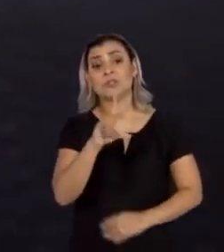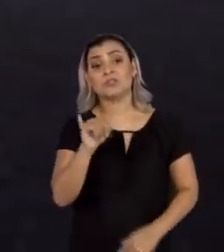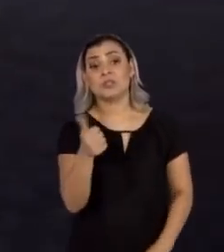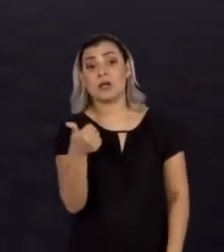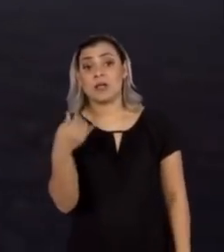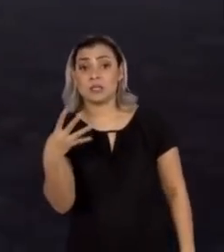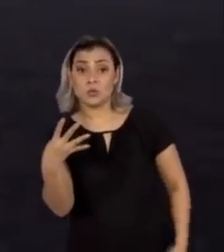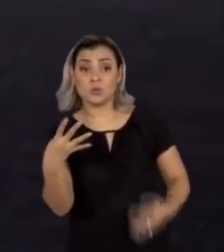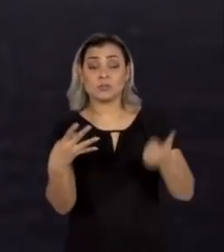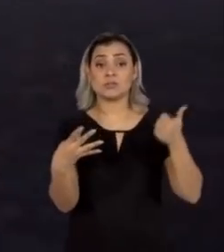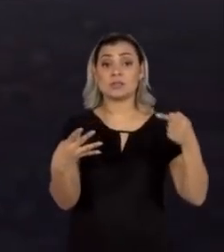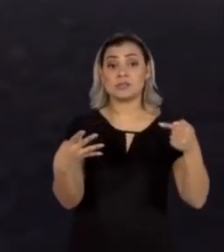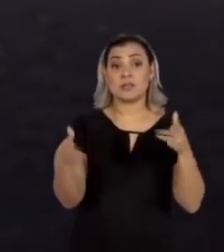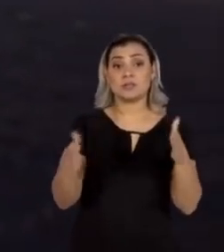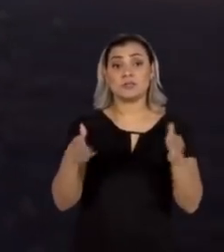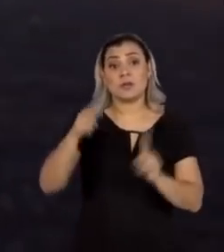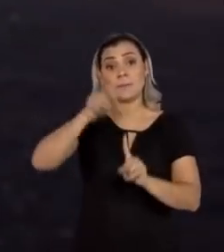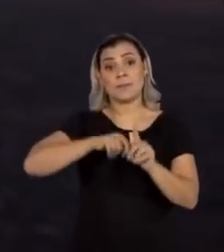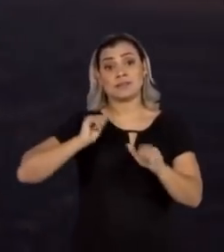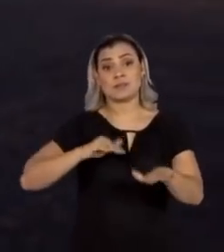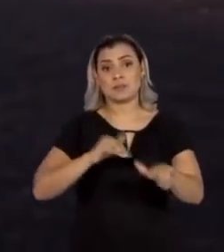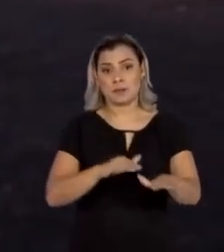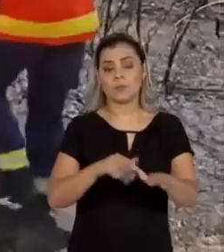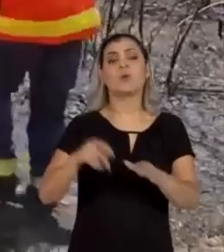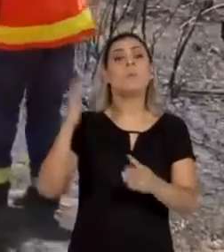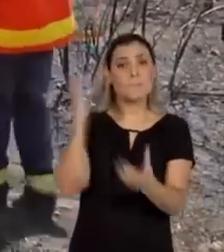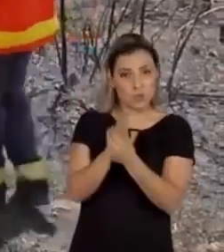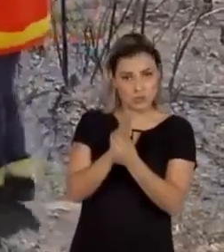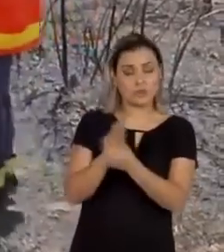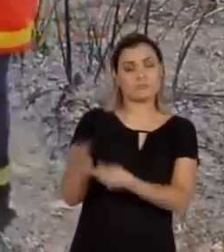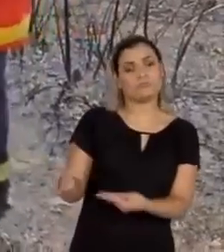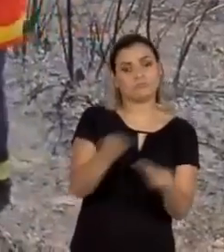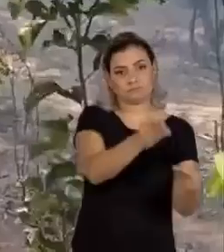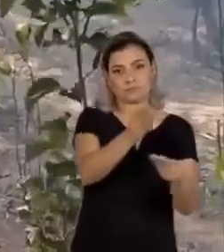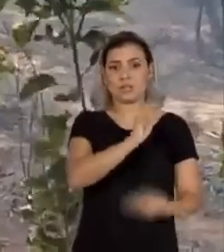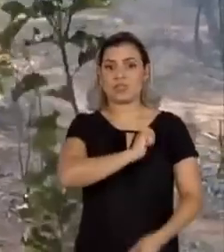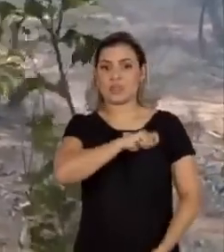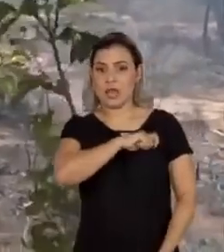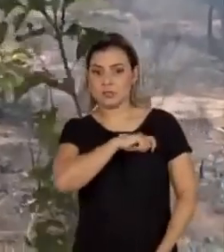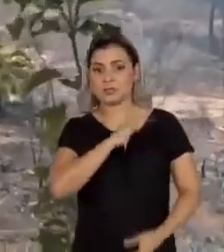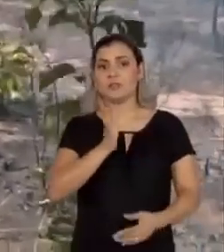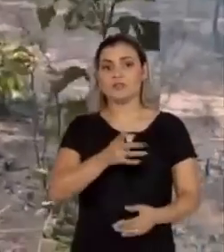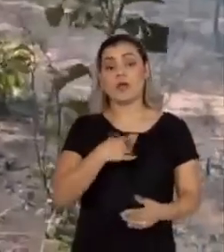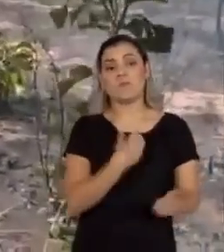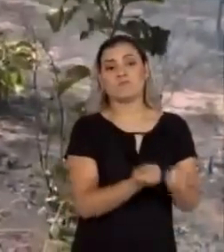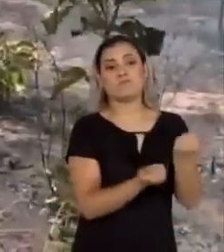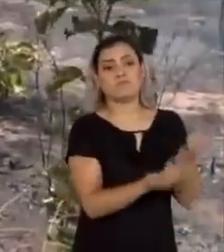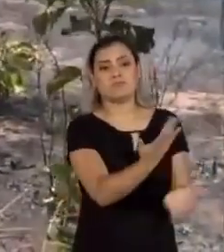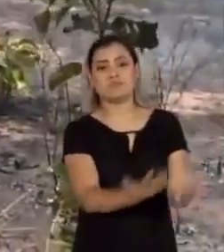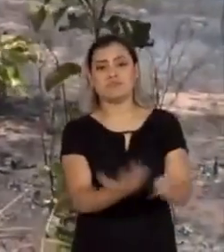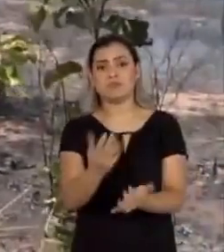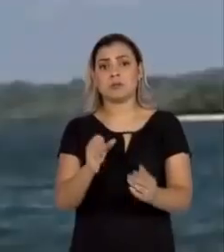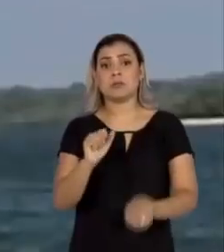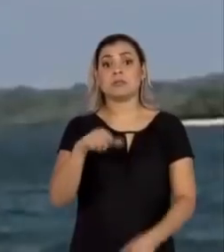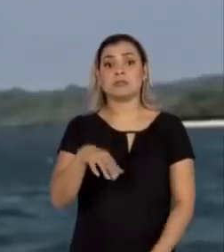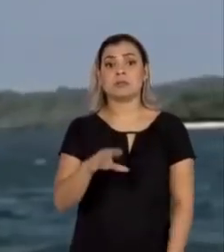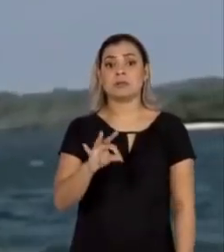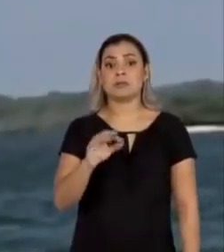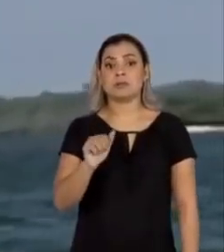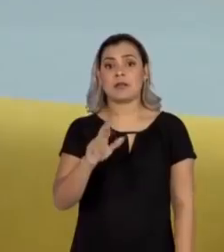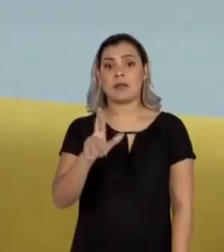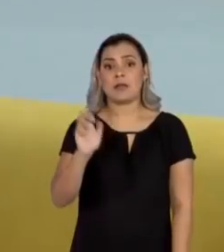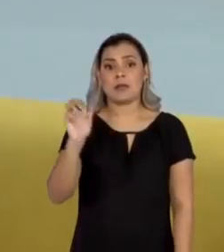14 e 17 de setembro. O inquérito está na Delegacia Especializada em Conflitos Agrários de Santarém.